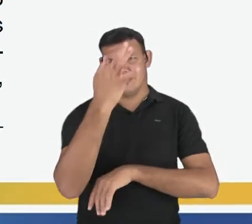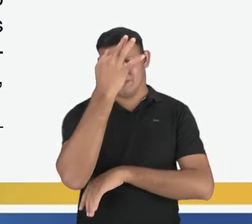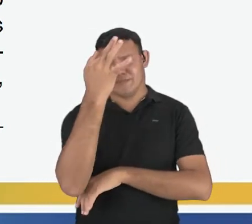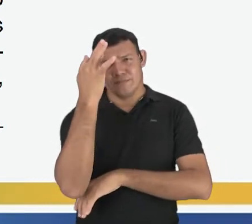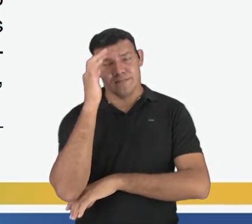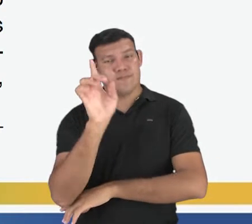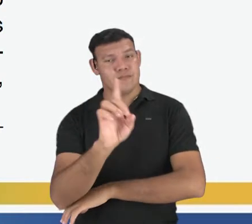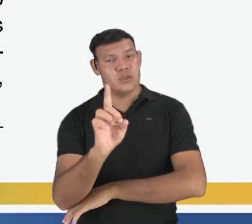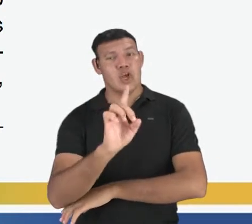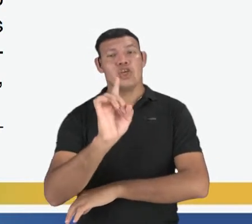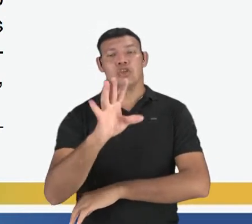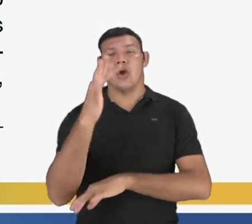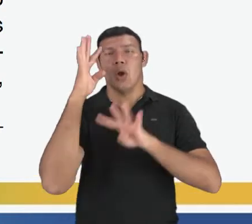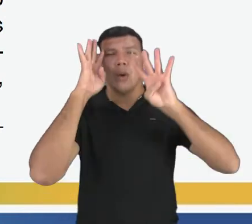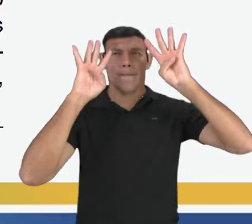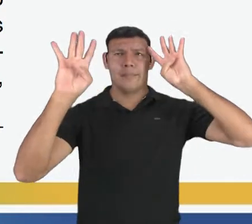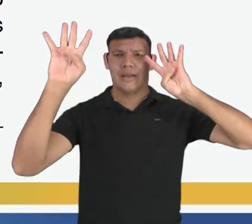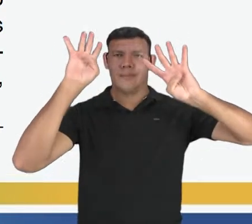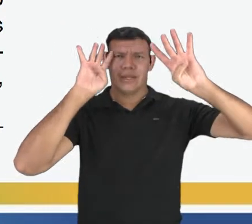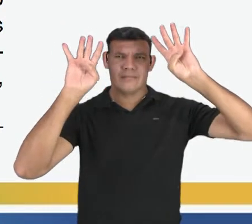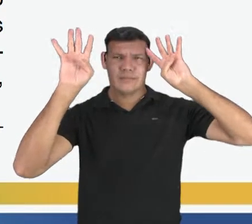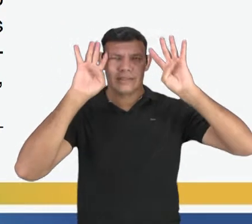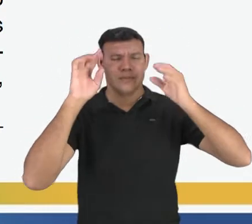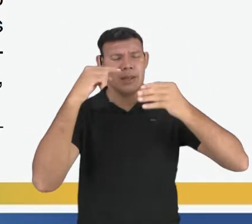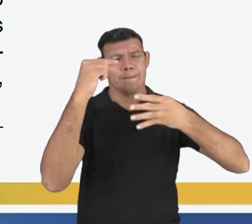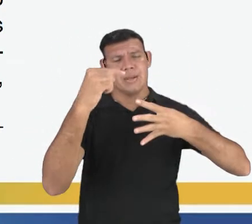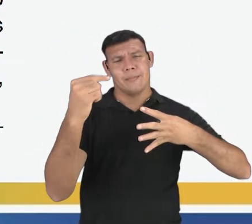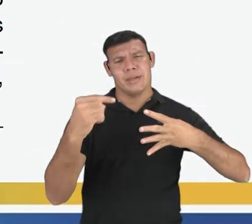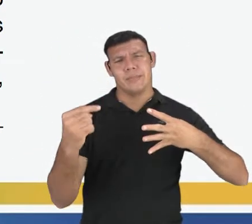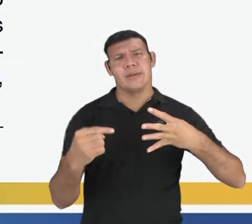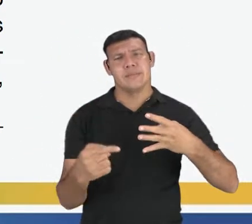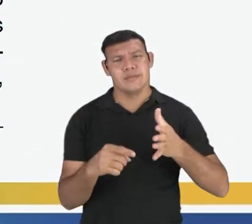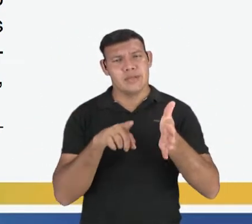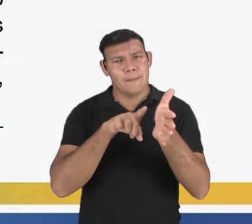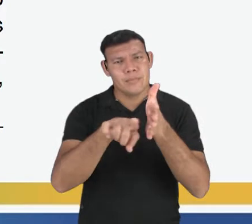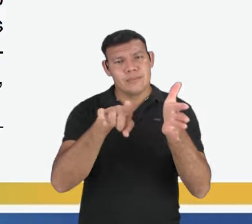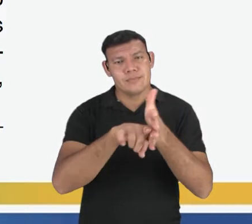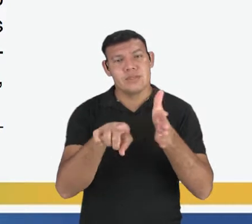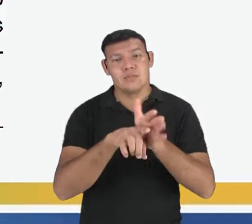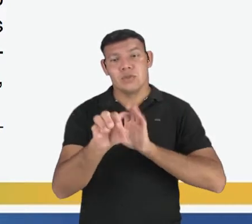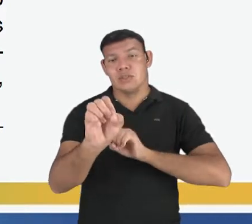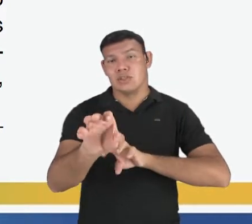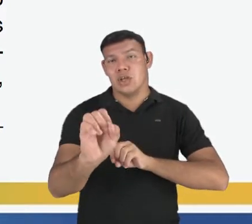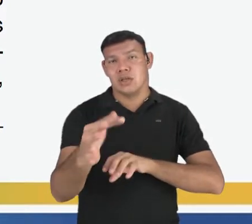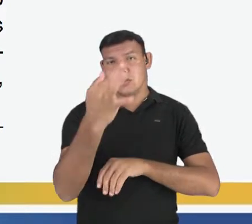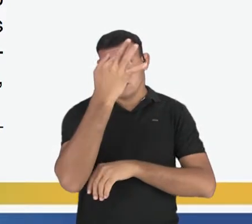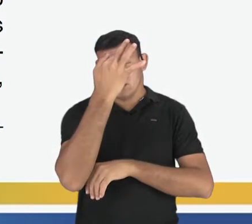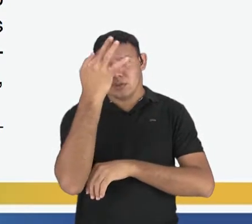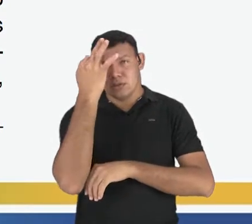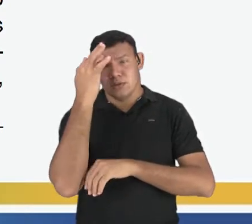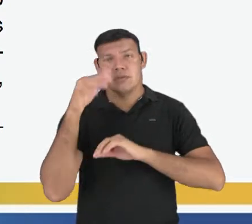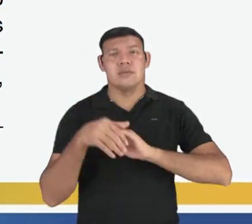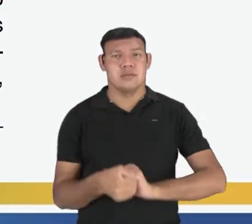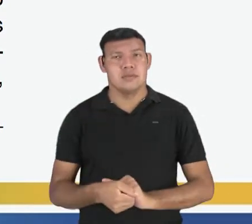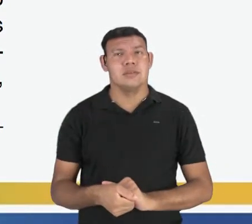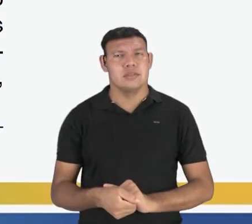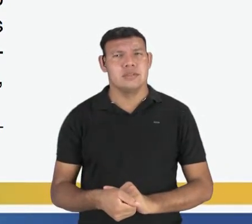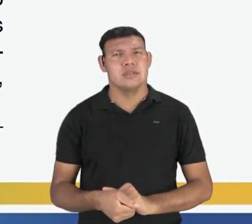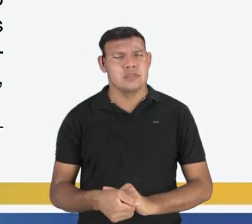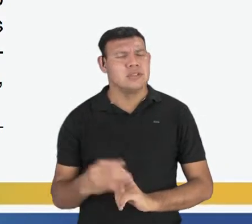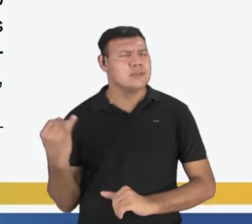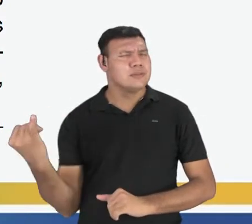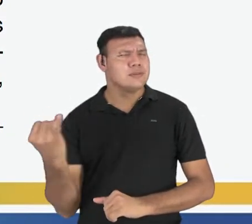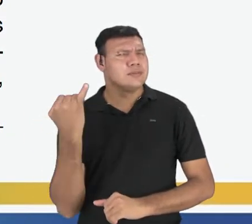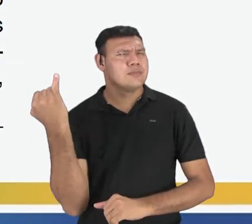mas a filosofar. E seja uma série de questionamentos acerca do ensino da filosofia. Assertiva coloca uma